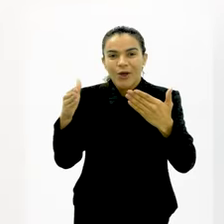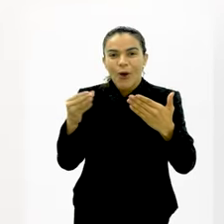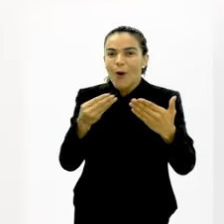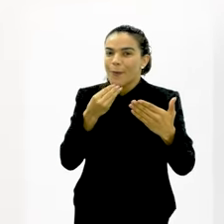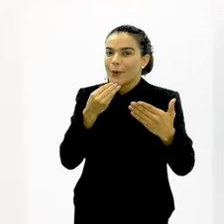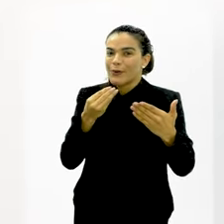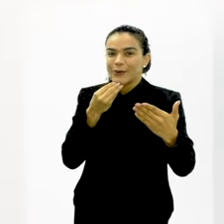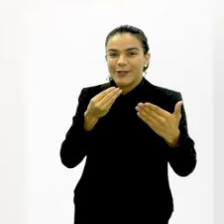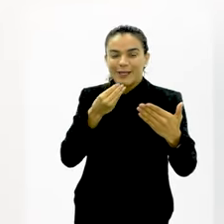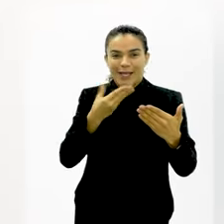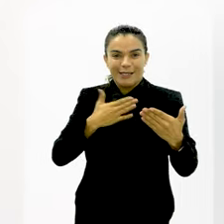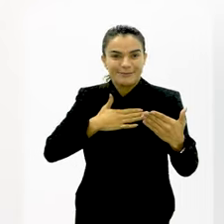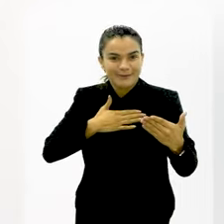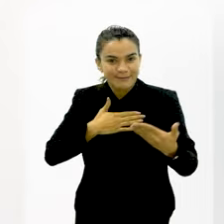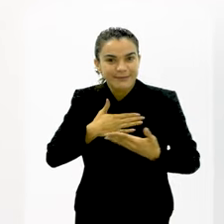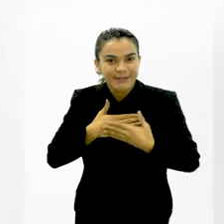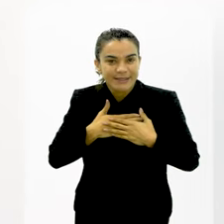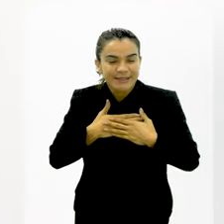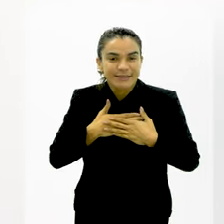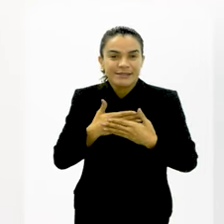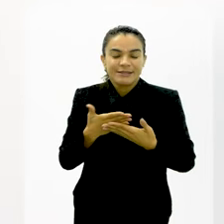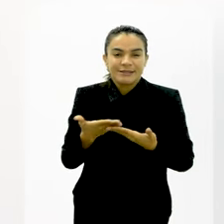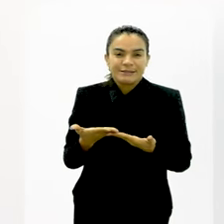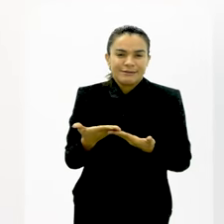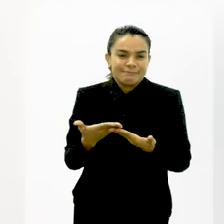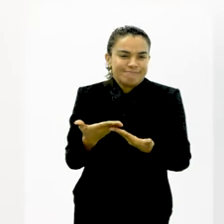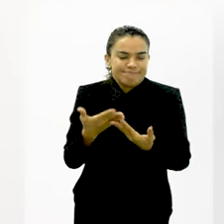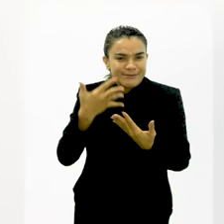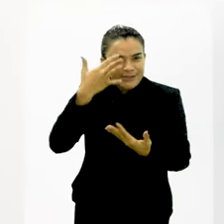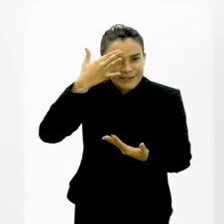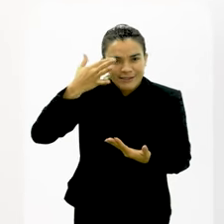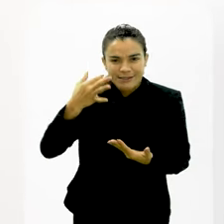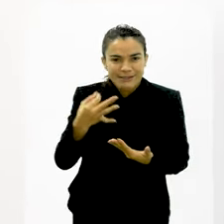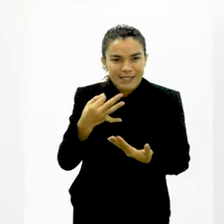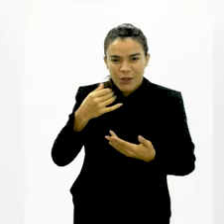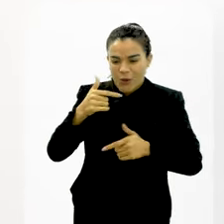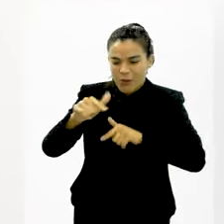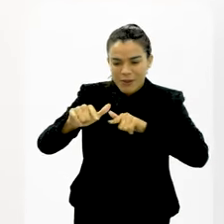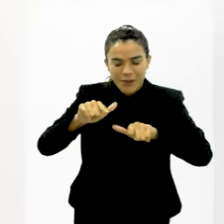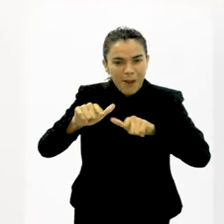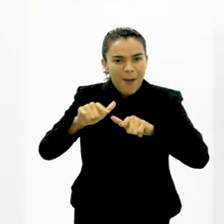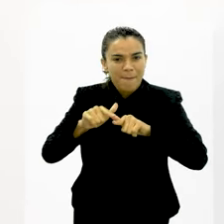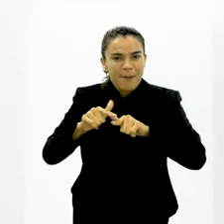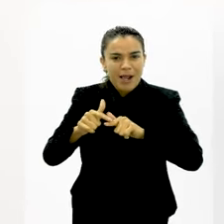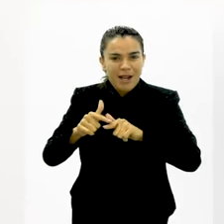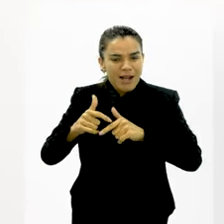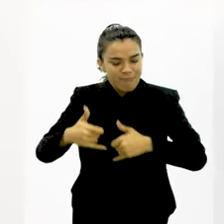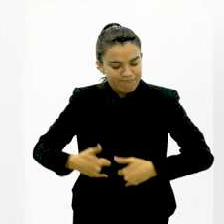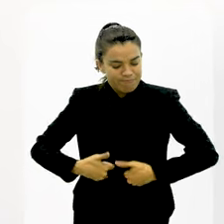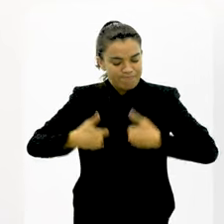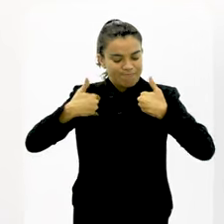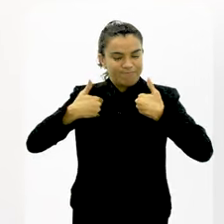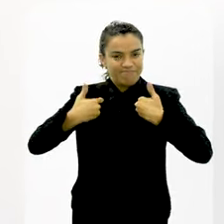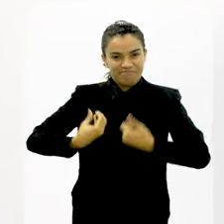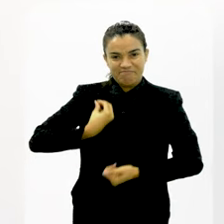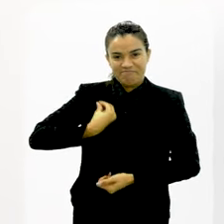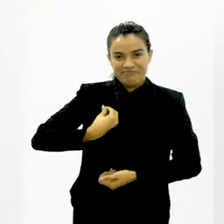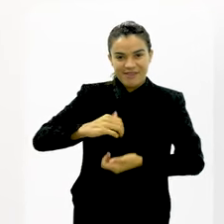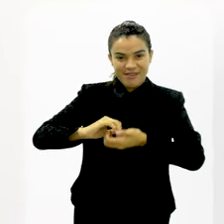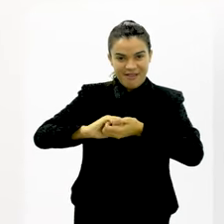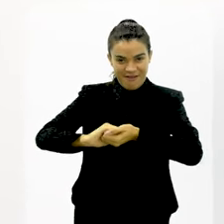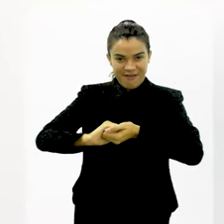né? Essa grande porta. E eu tenho certeza que eu estou trabalhando muito para honrar estar na